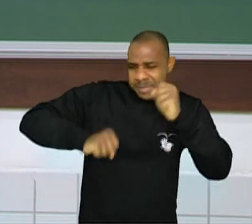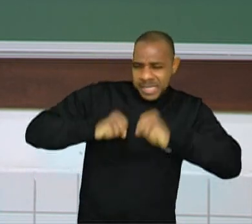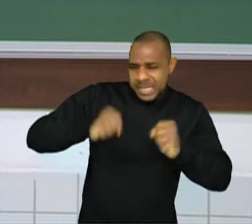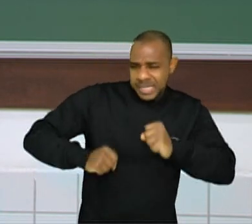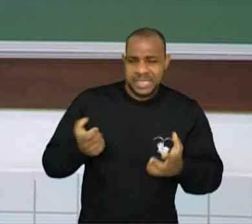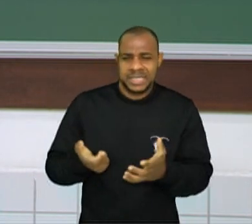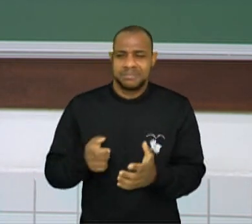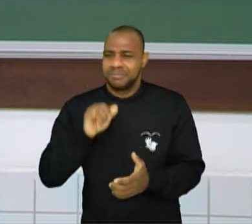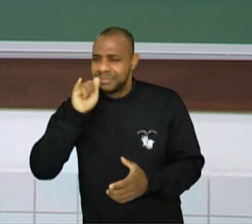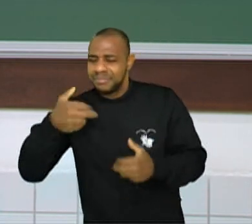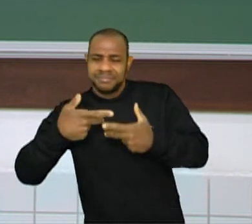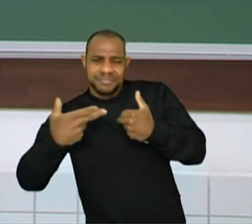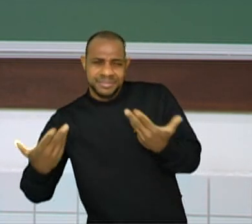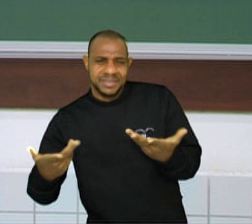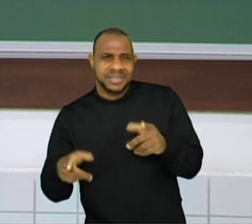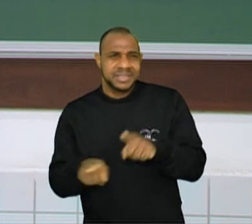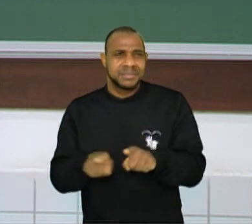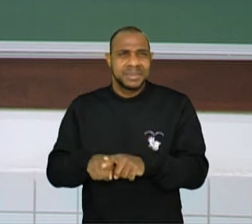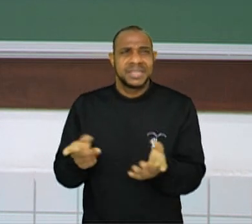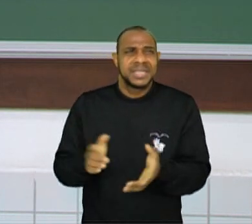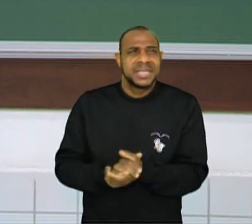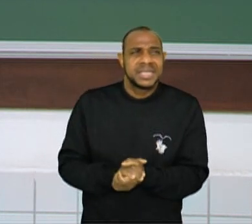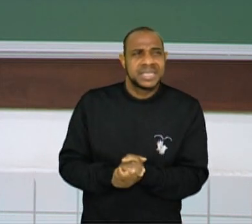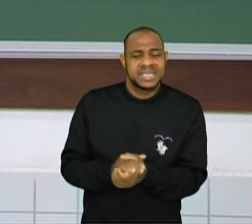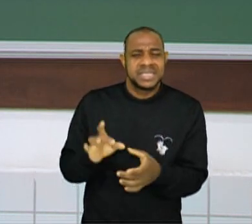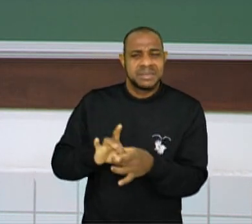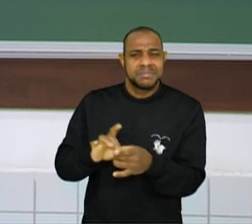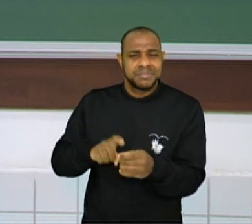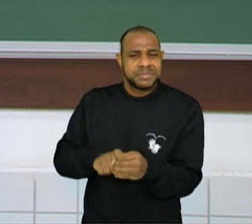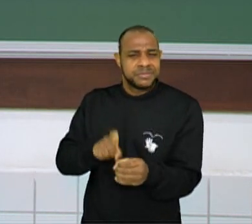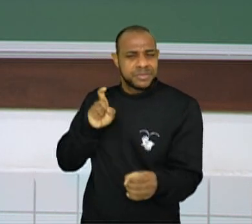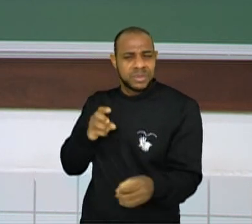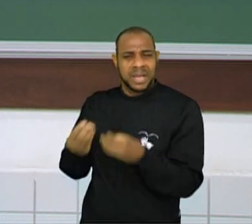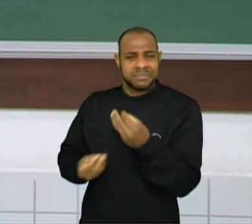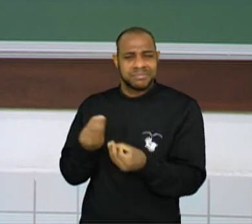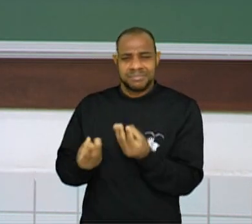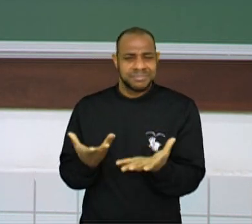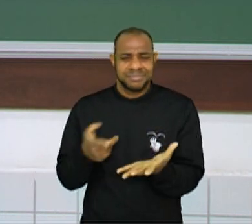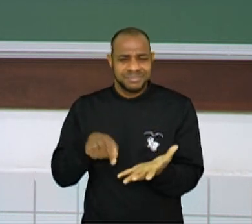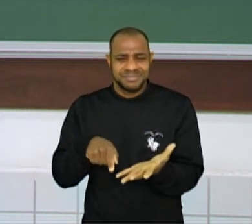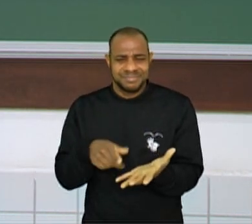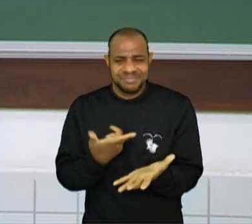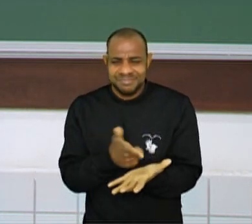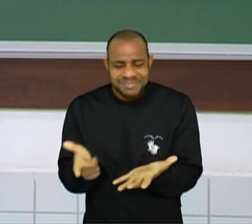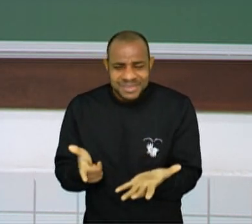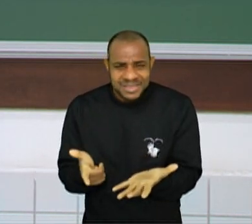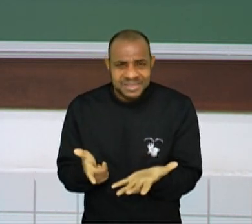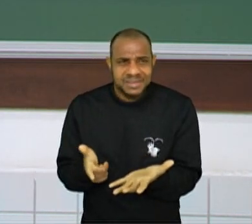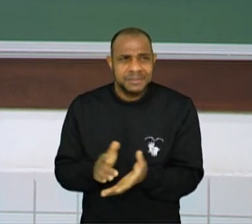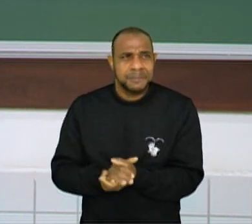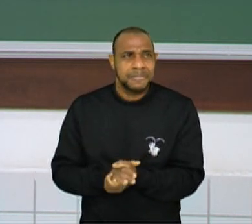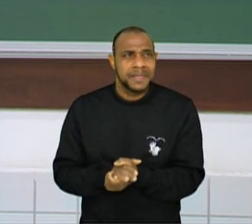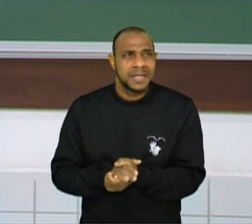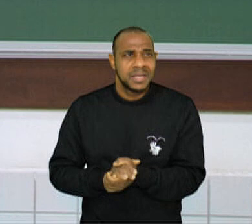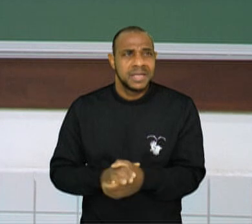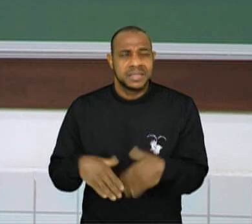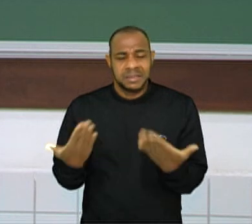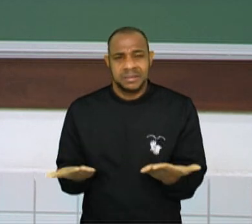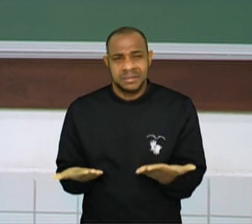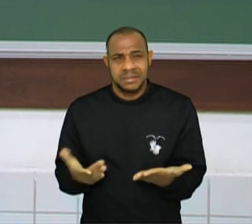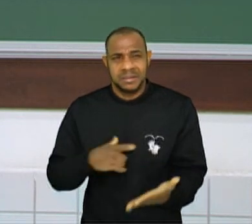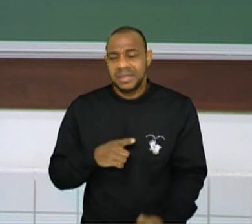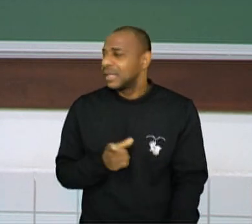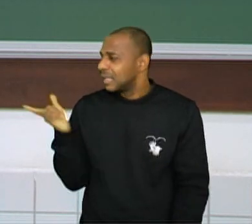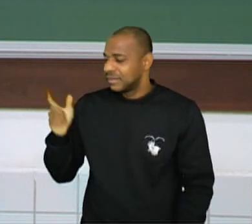setores energéticos e a desapropriação de terras improdutivas são um discurso tradicional ligado à esquerda. Aí,